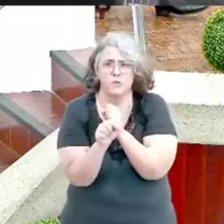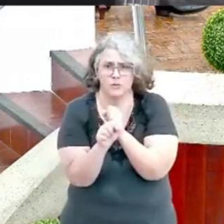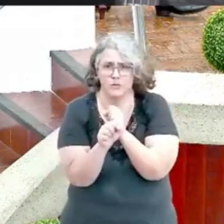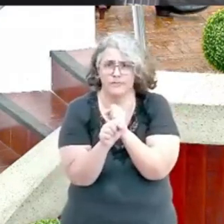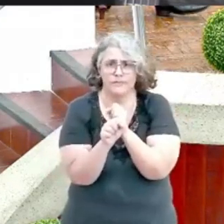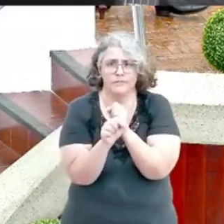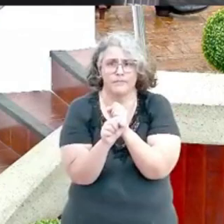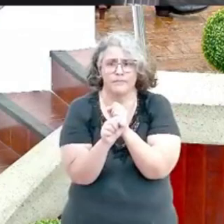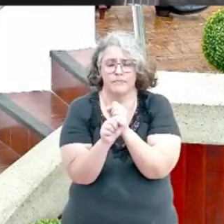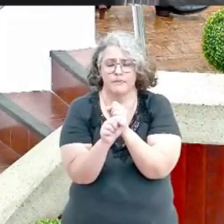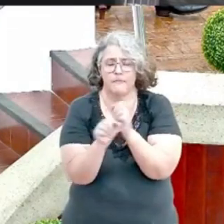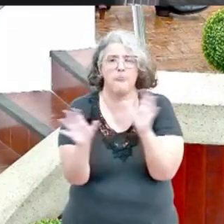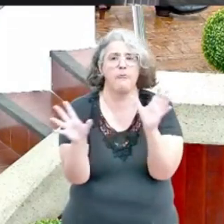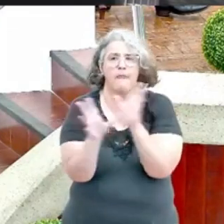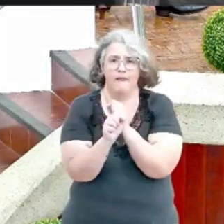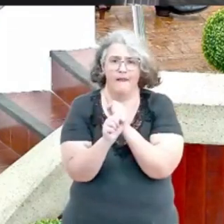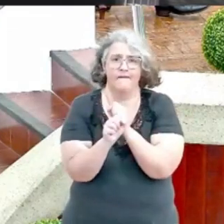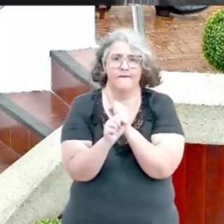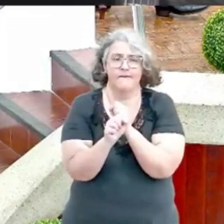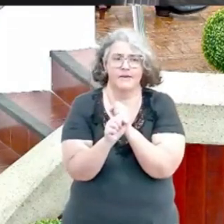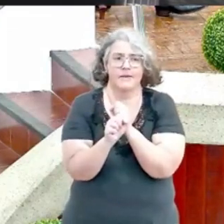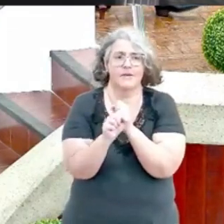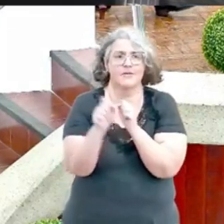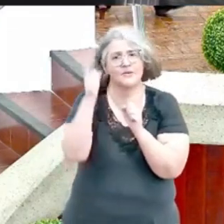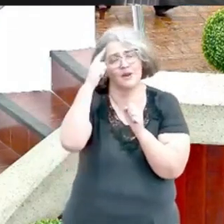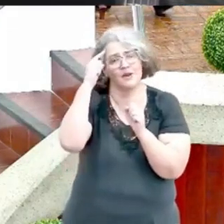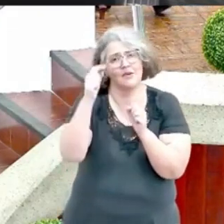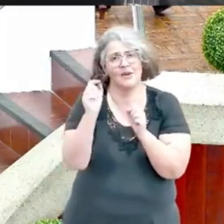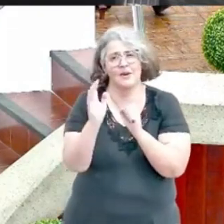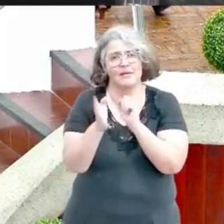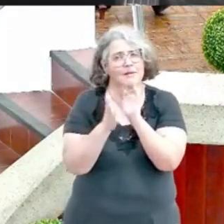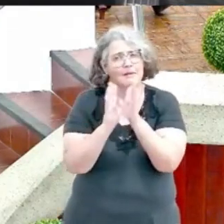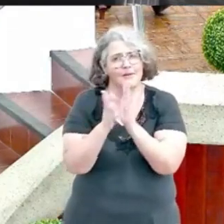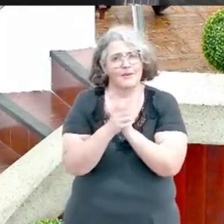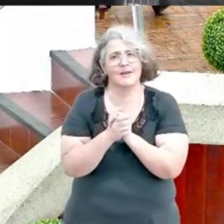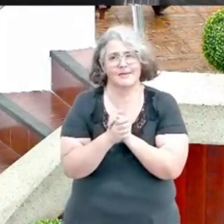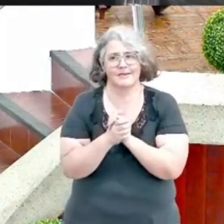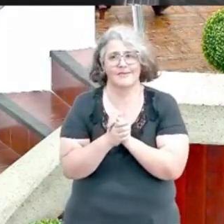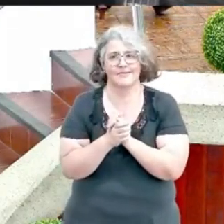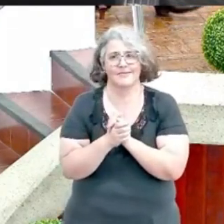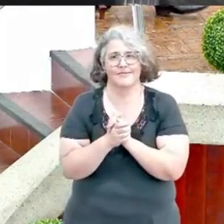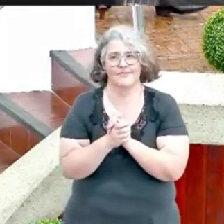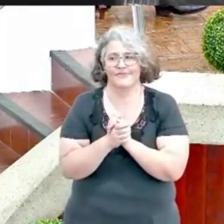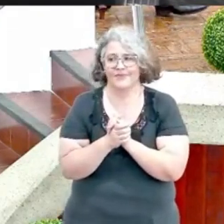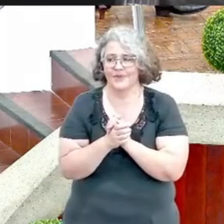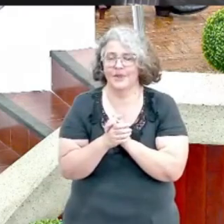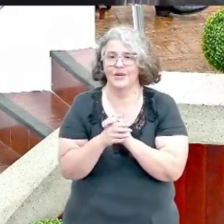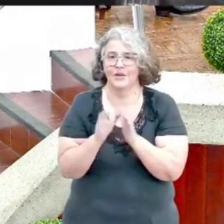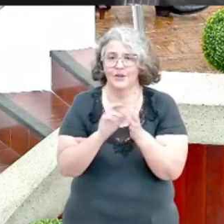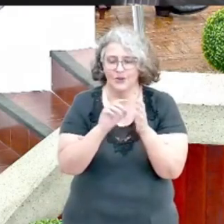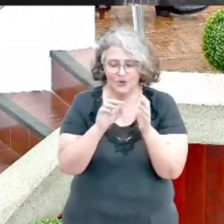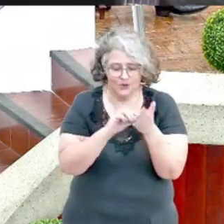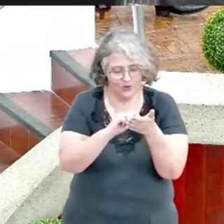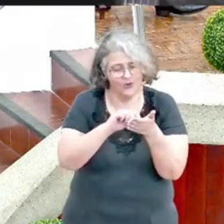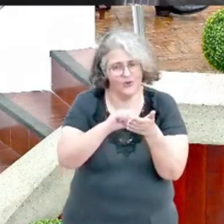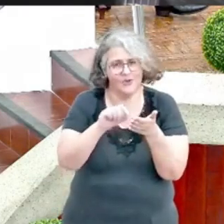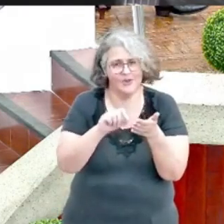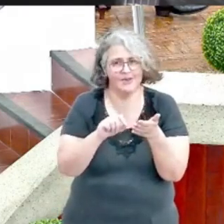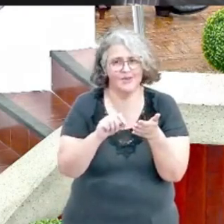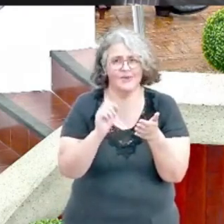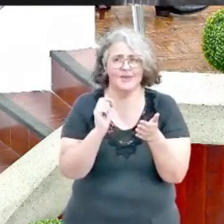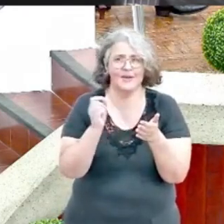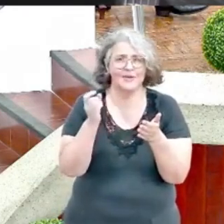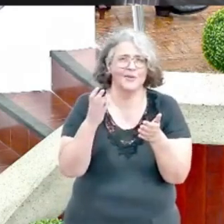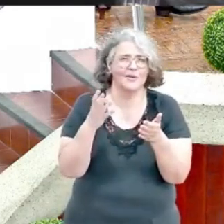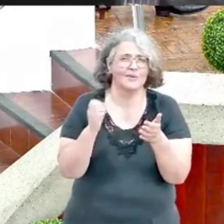conclusões eu quero derivar o que eu creio ser a melhor interpretação para este texto e o que está acontecendo aqui na mente do apóstolo Paulo. Então, eu